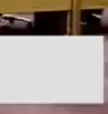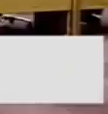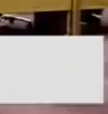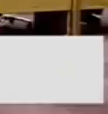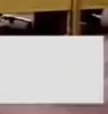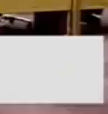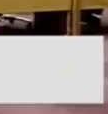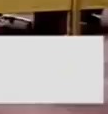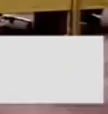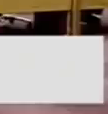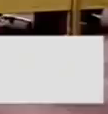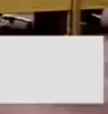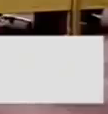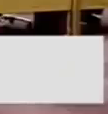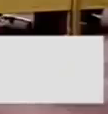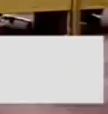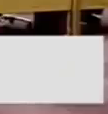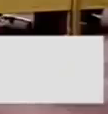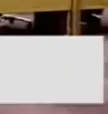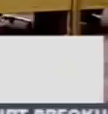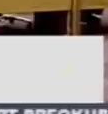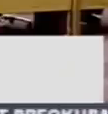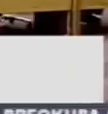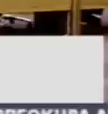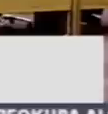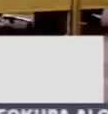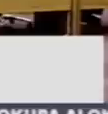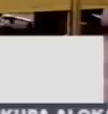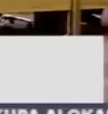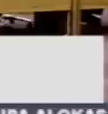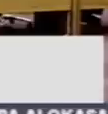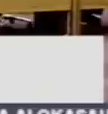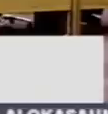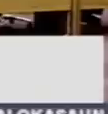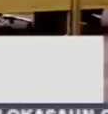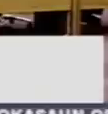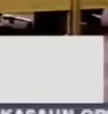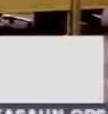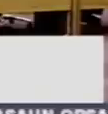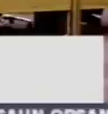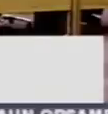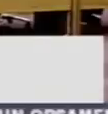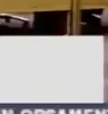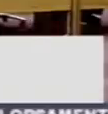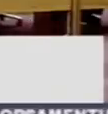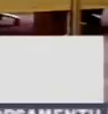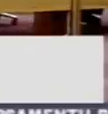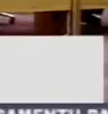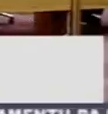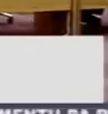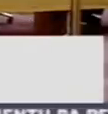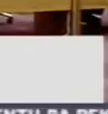Diecovintis, no telespectadores, Radio Televisão Timor-Leste. E tá, filha, falei mais a continuação da